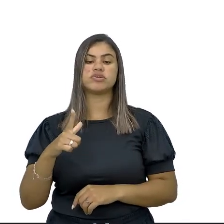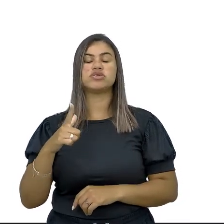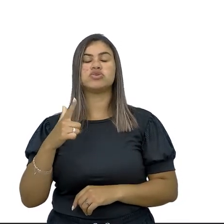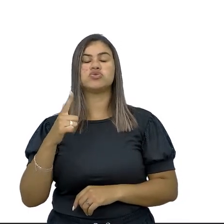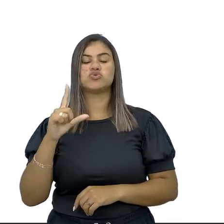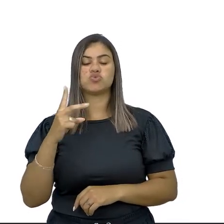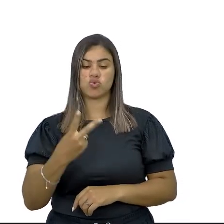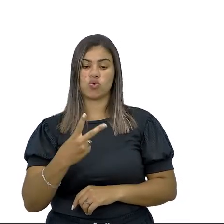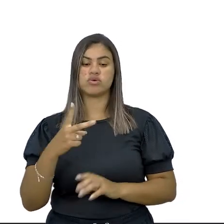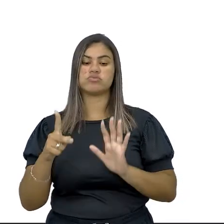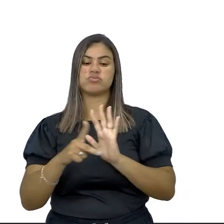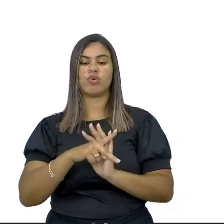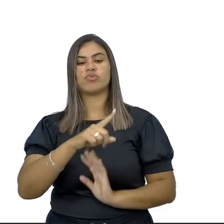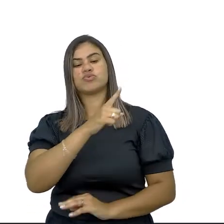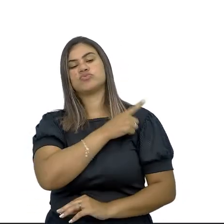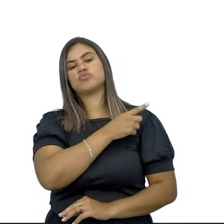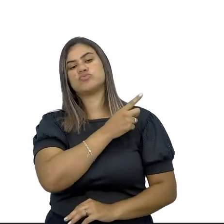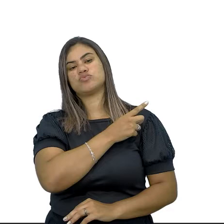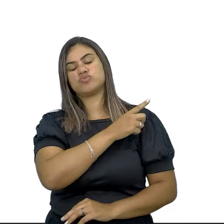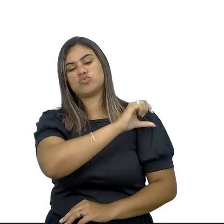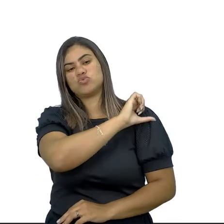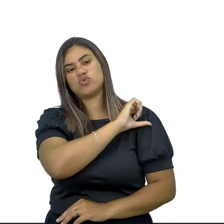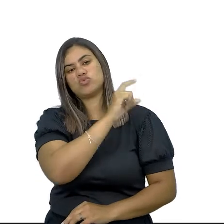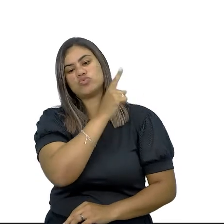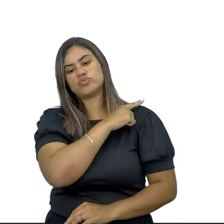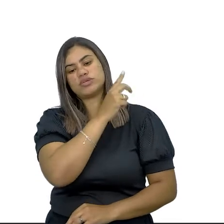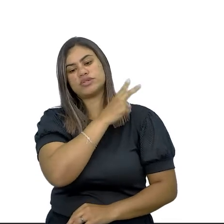médio, homologado em agosto de